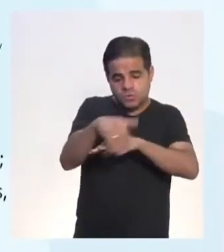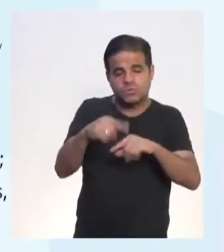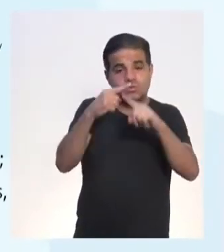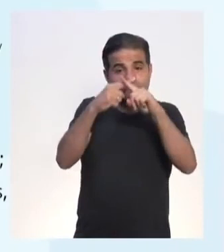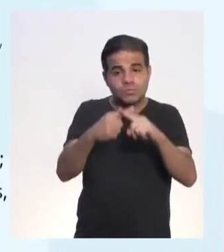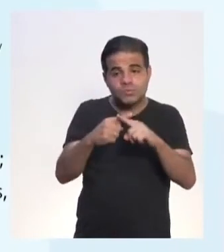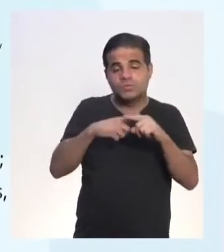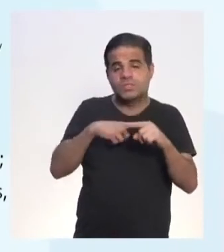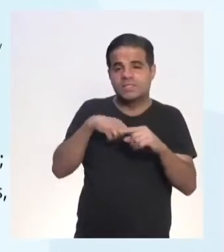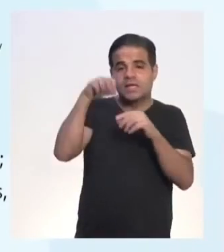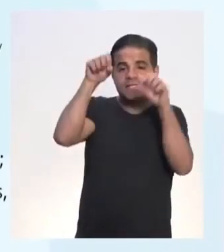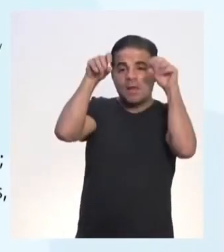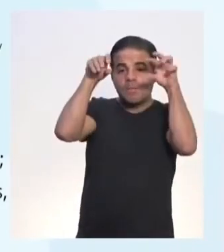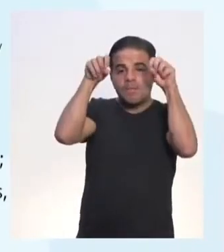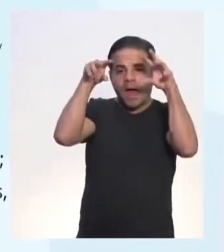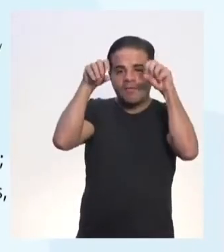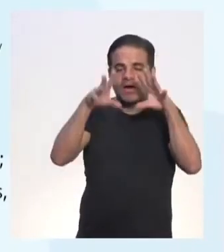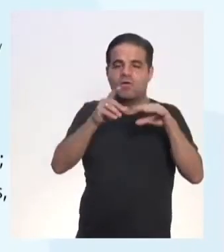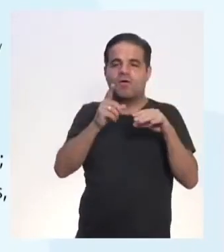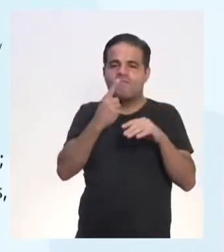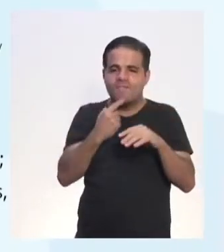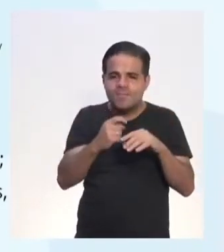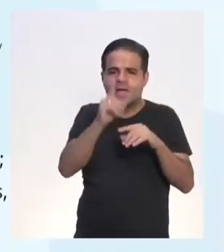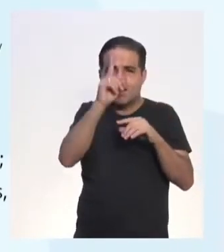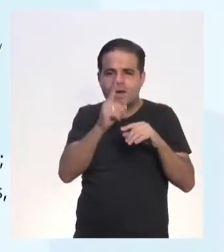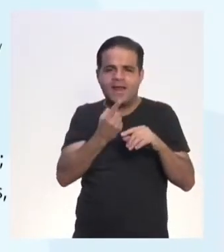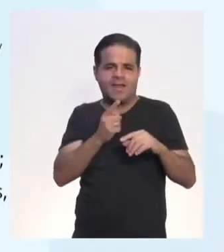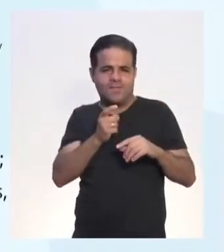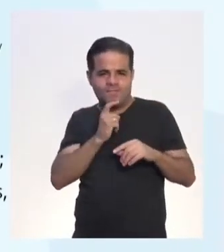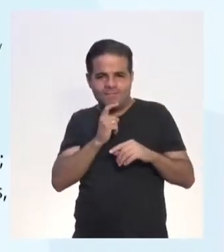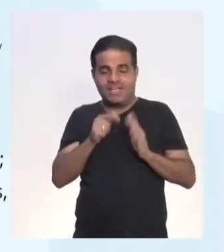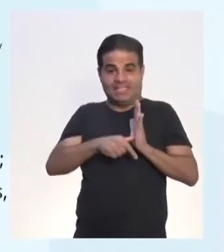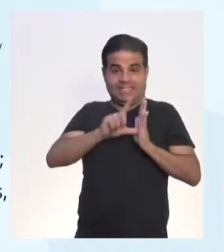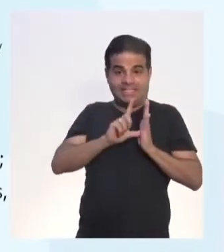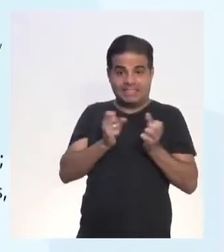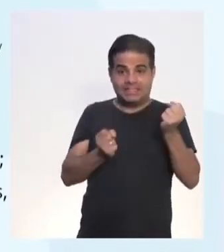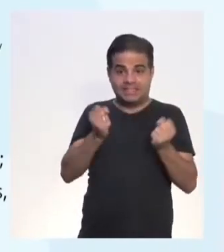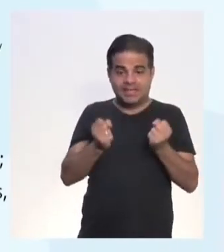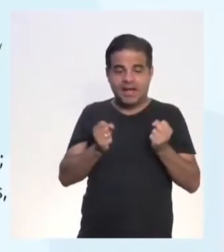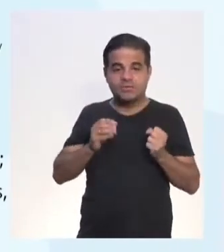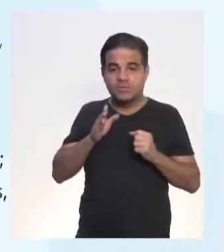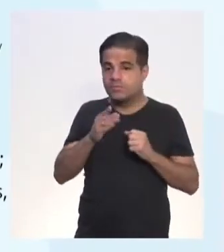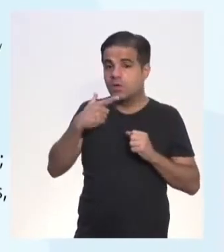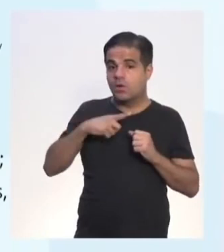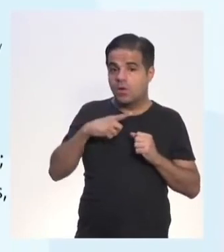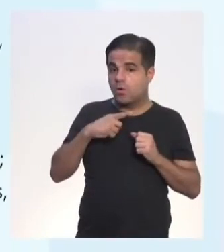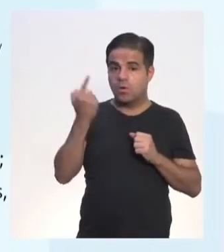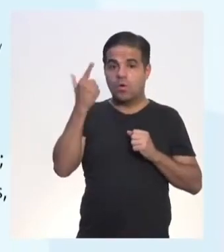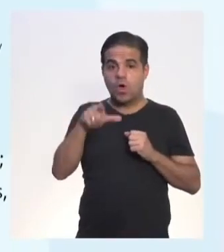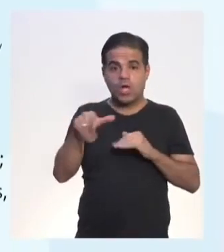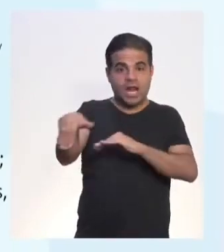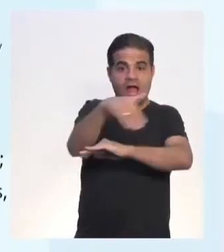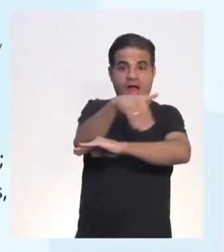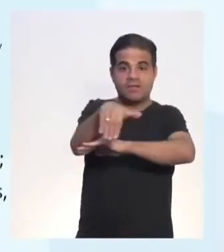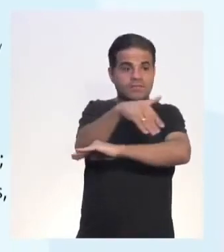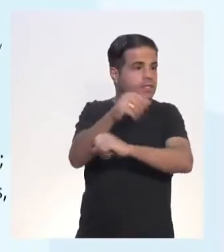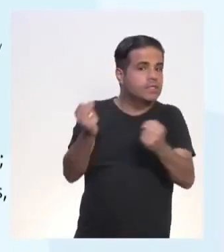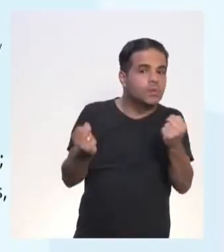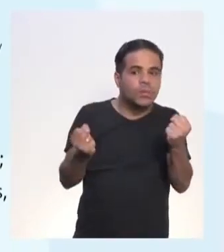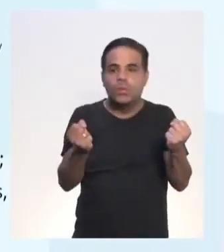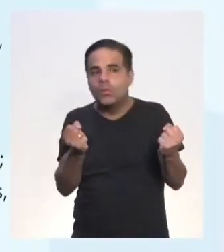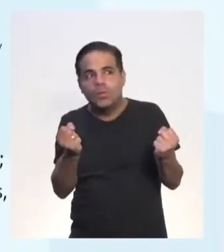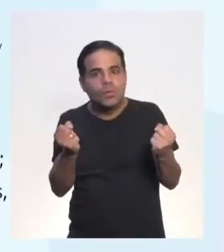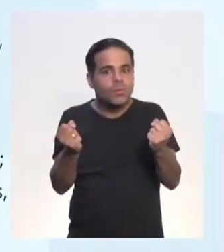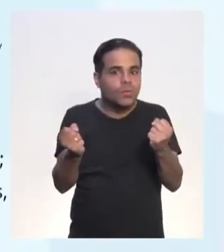gente tem o nosso semáforo, que a gente para, né? Antes de seguir com o carro, porque tem uma outra avenida ou uma outra rua